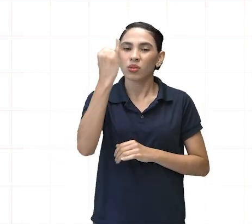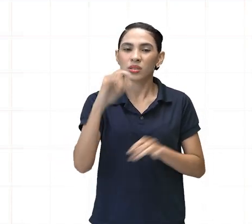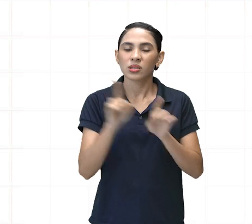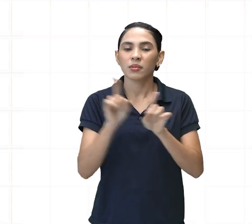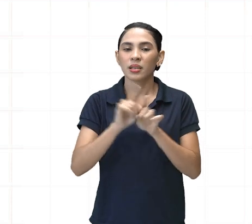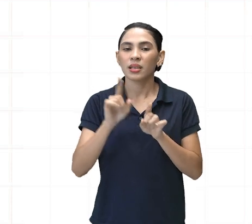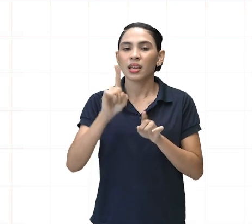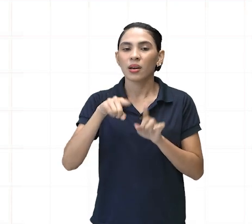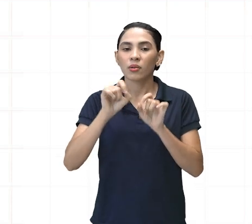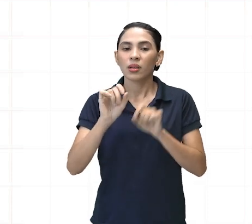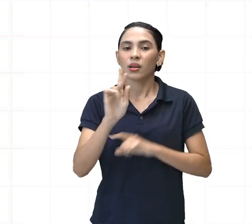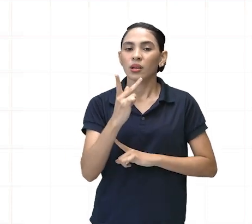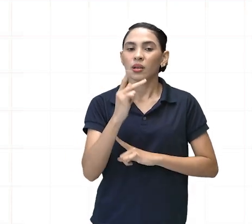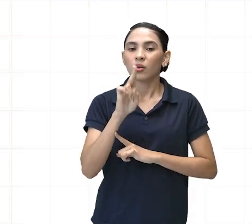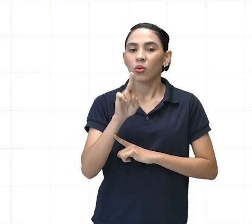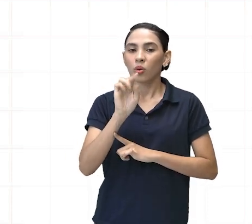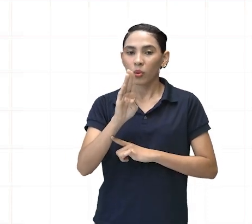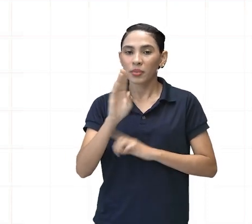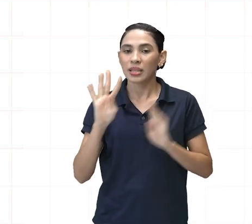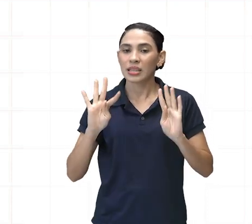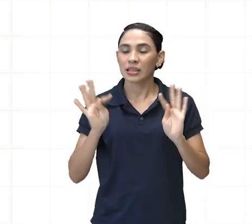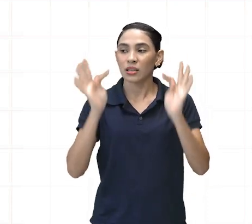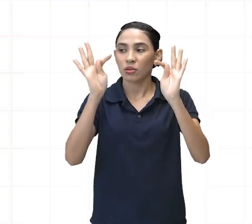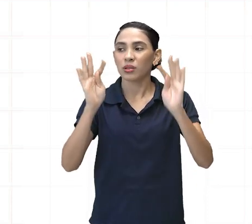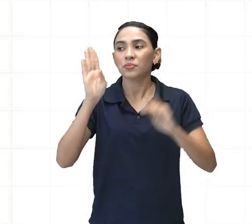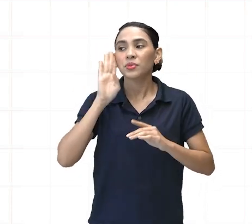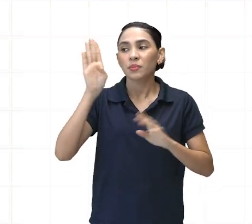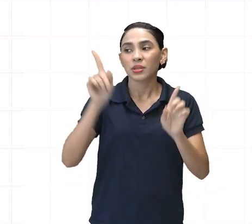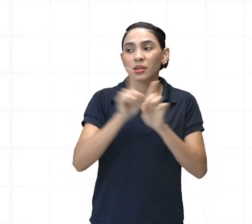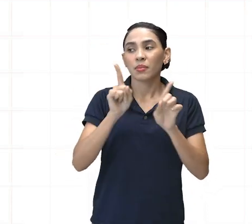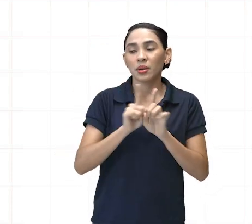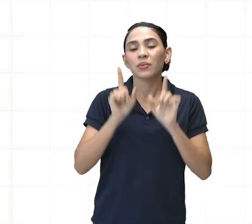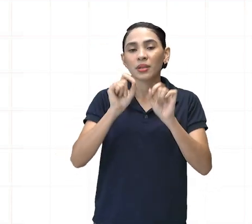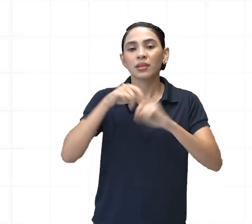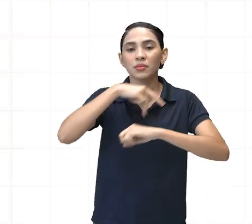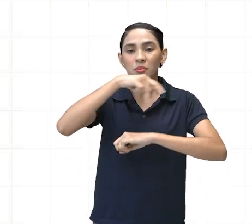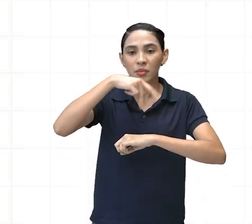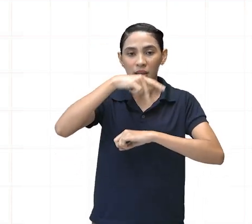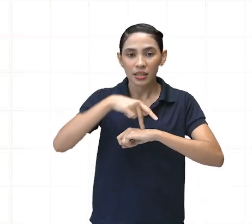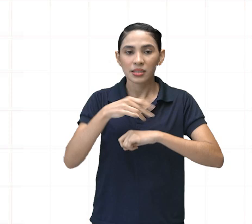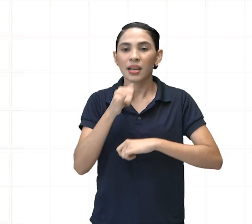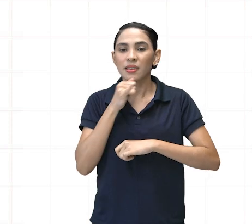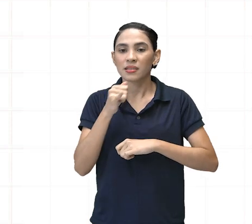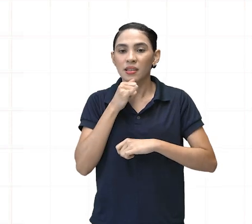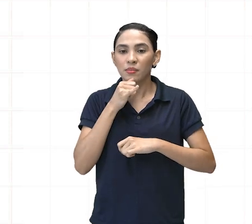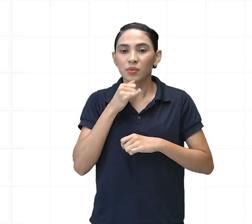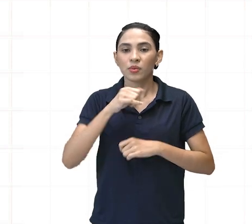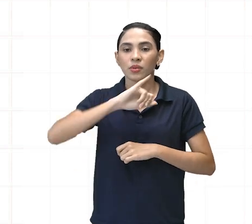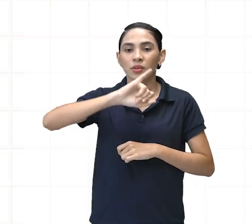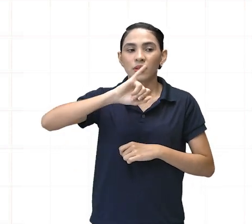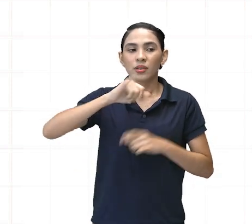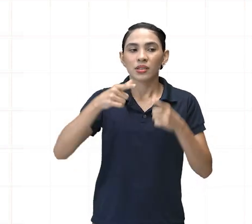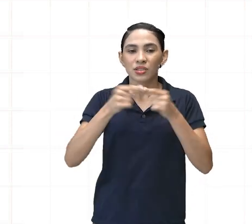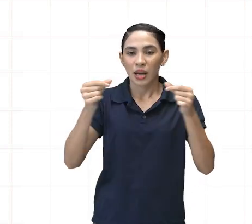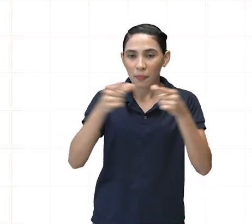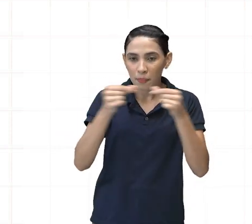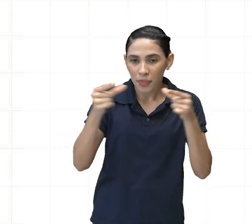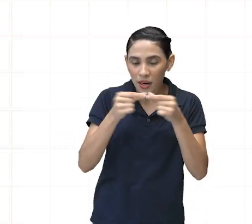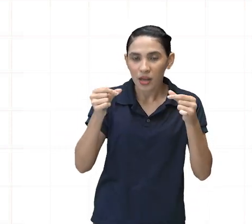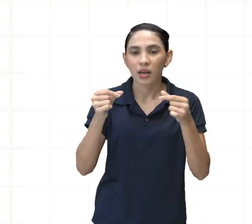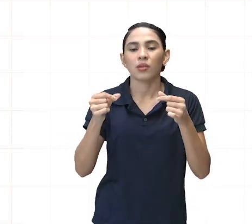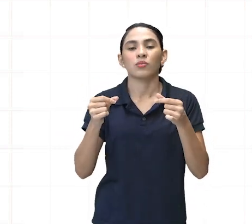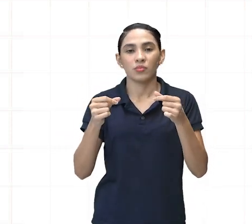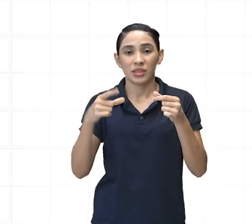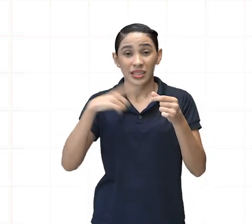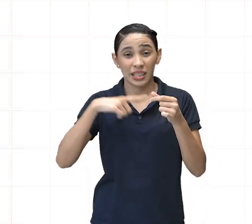importante, que vai ser o hub tecnológico, principalmente com os países como o Japão, olha só, o